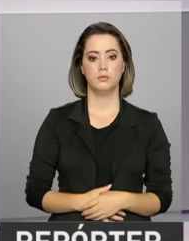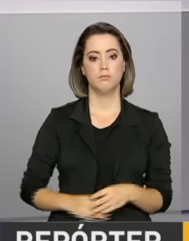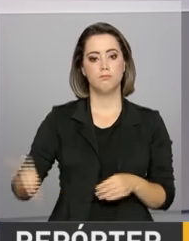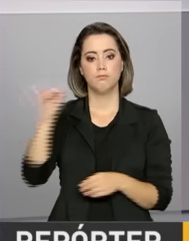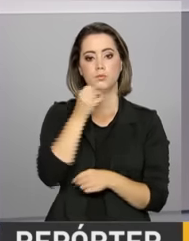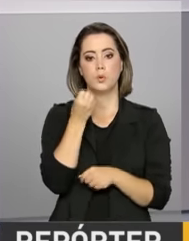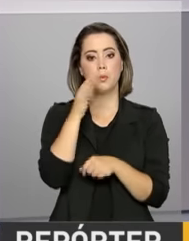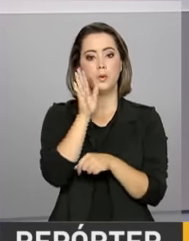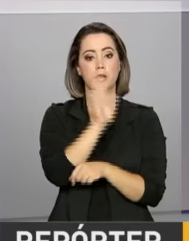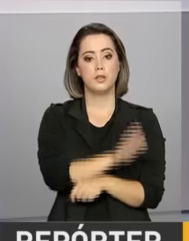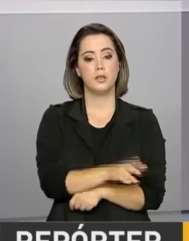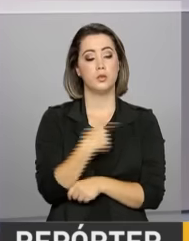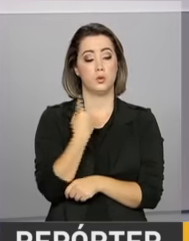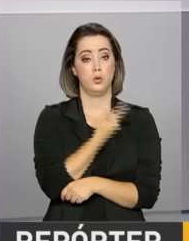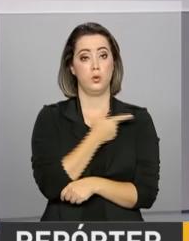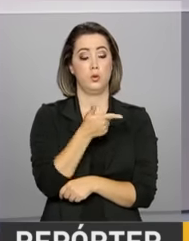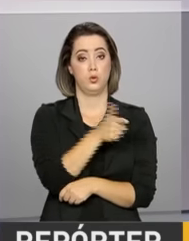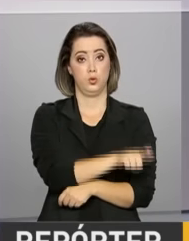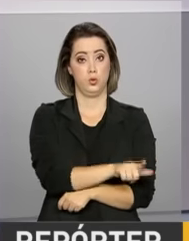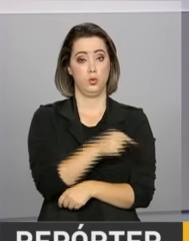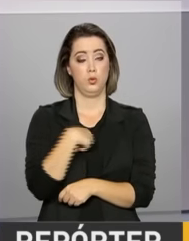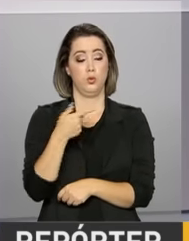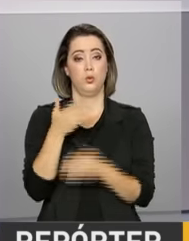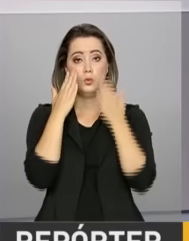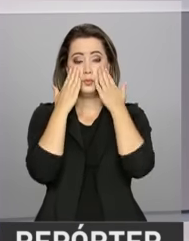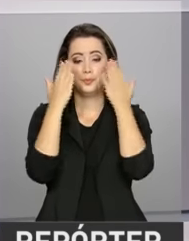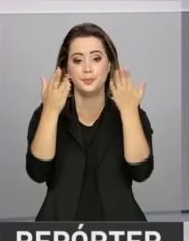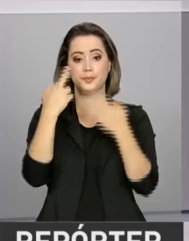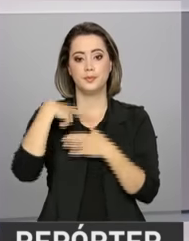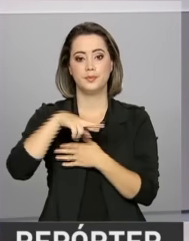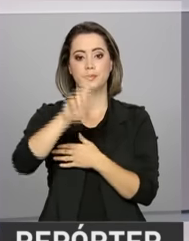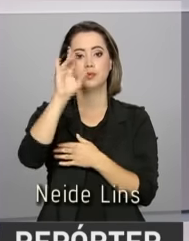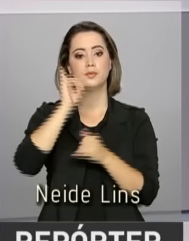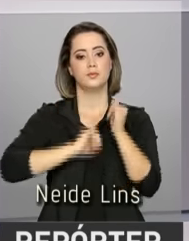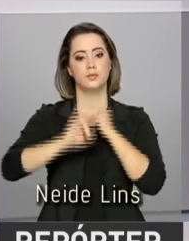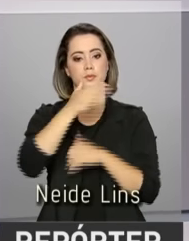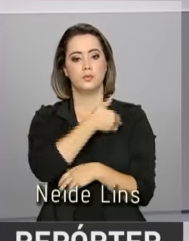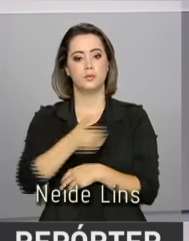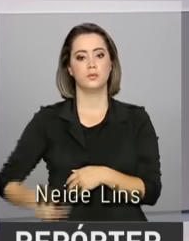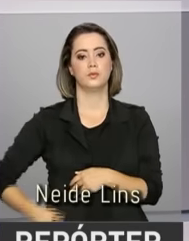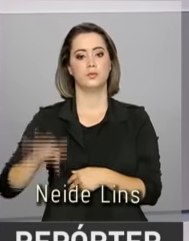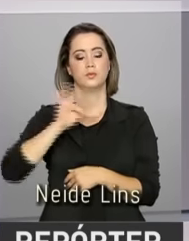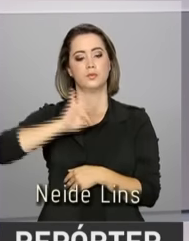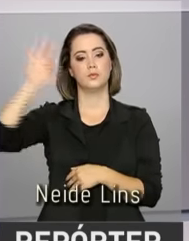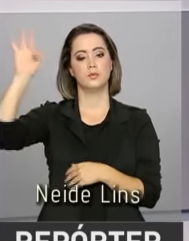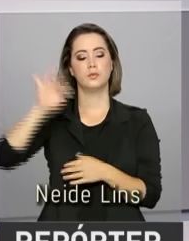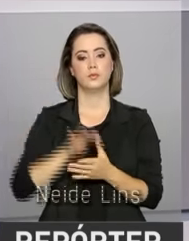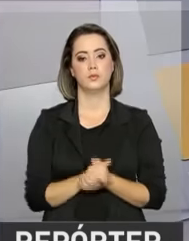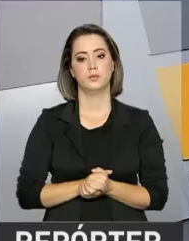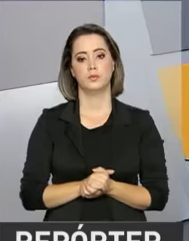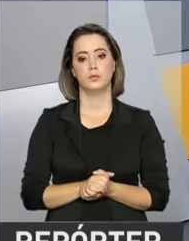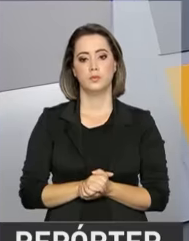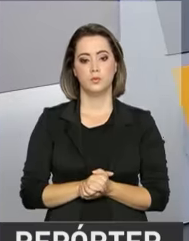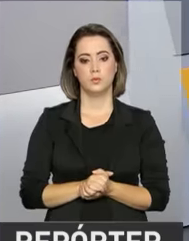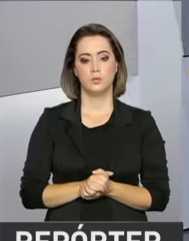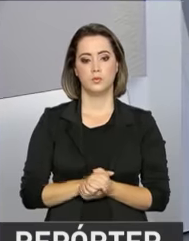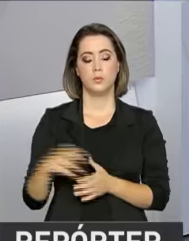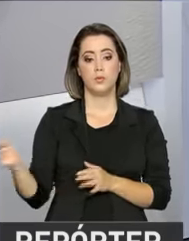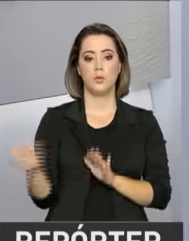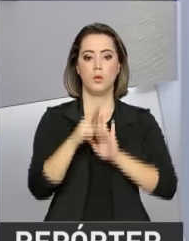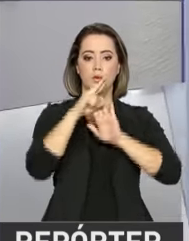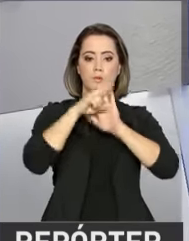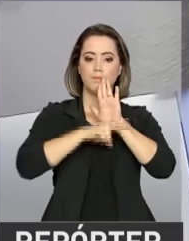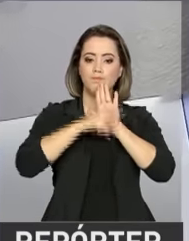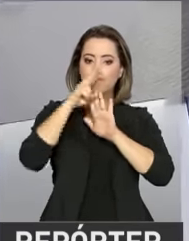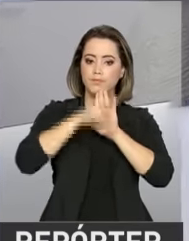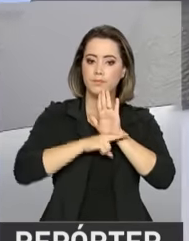Olá boa tarde estamos de volta com mais uma edição do repórter NBR e as notícias do governo federal a reforma das